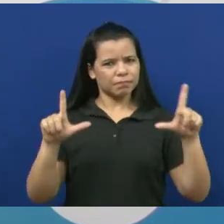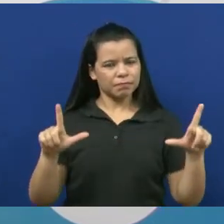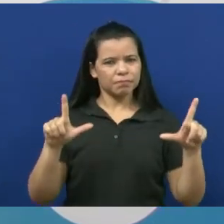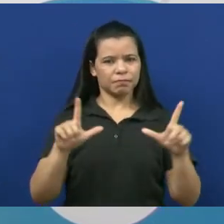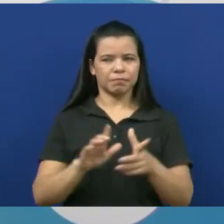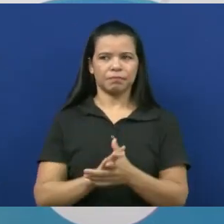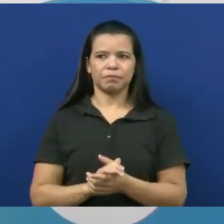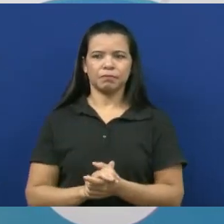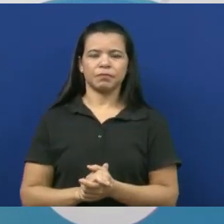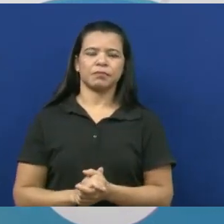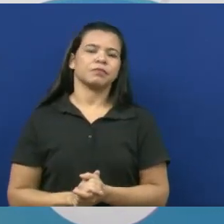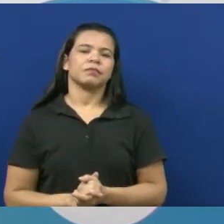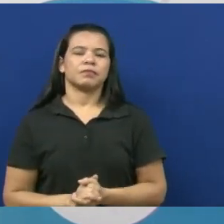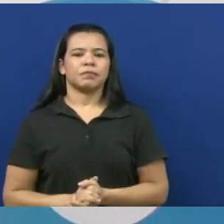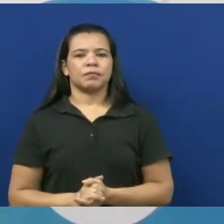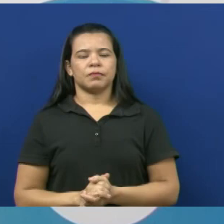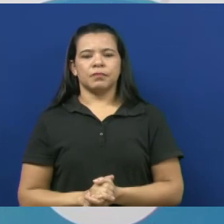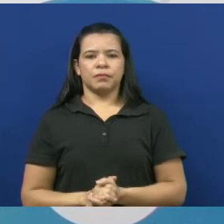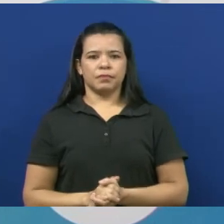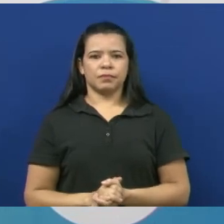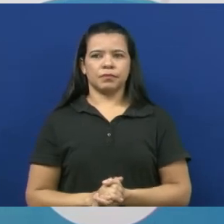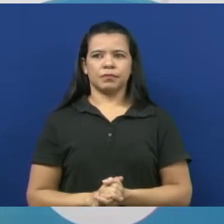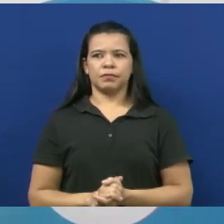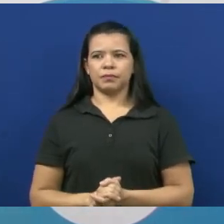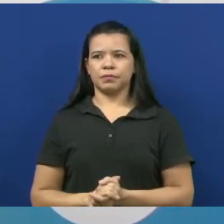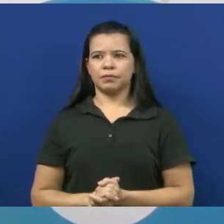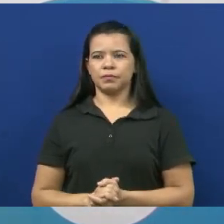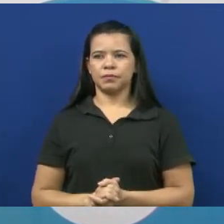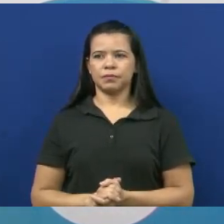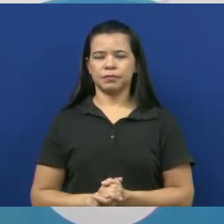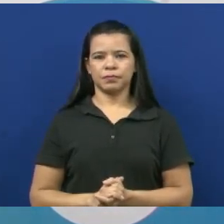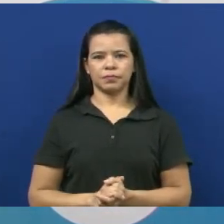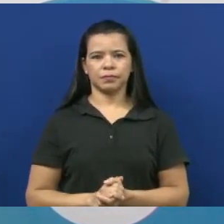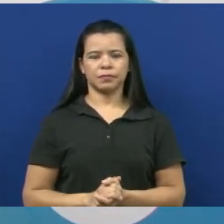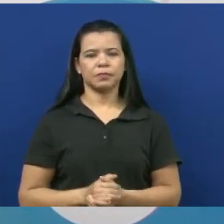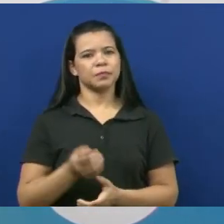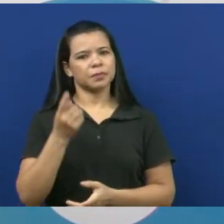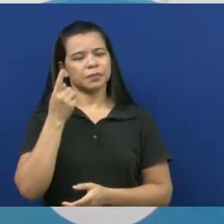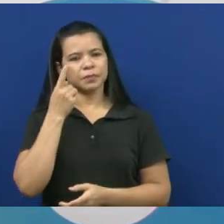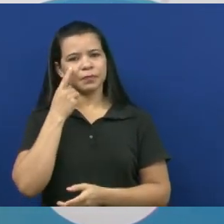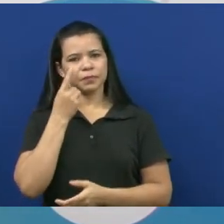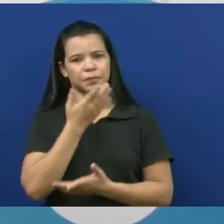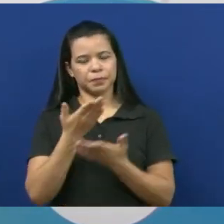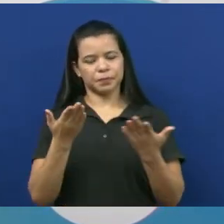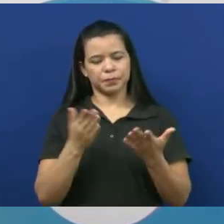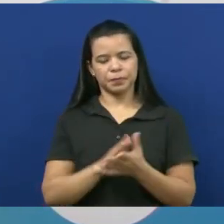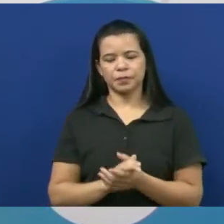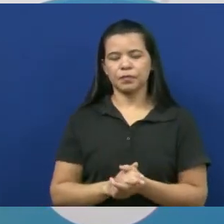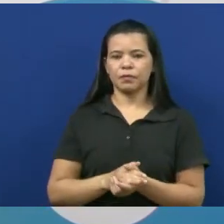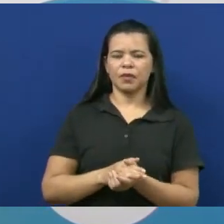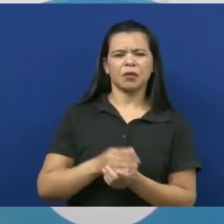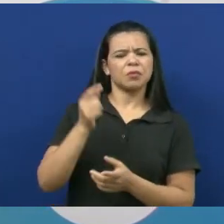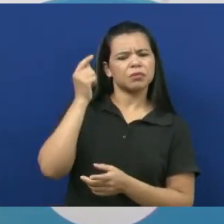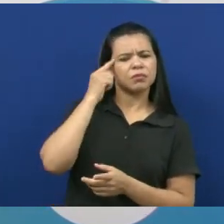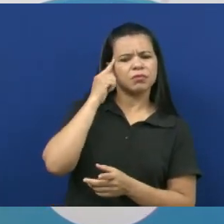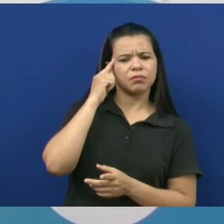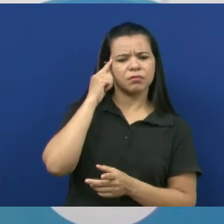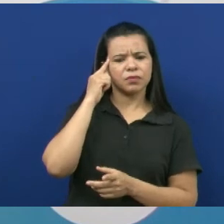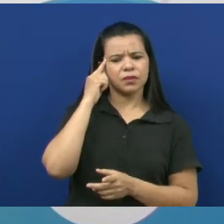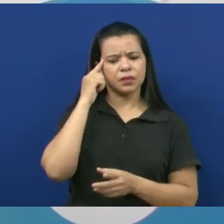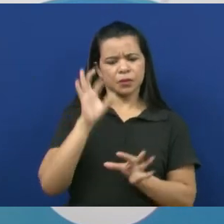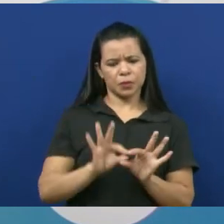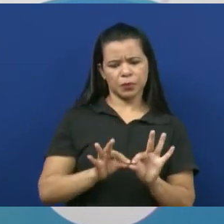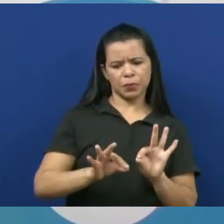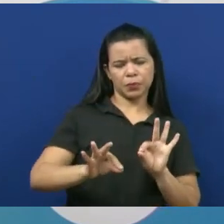que envolve esse tipo de grandezas. Vamos lá. Vamos supor que a distância entre Rio Branco e Porto Velho seja de 500 quilômetros,